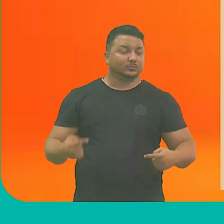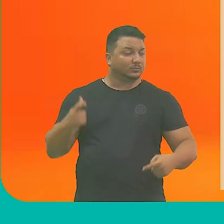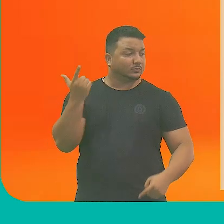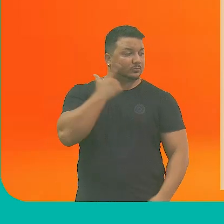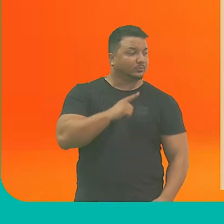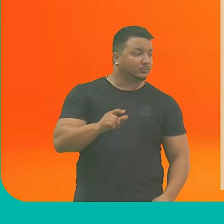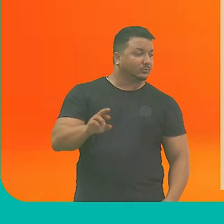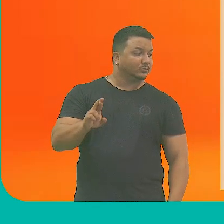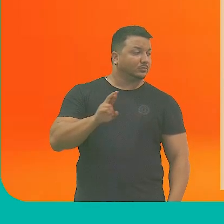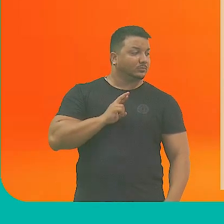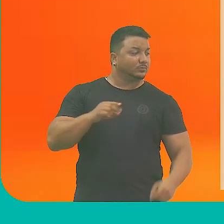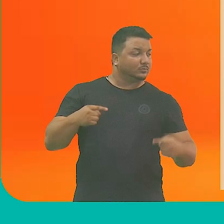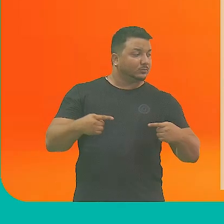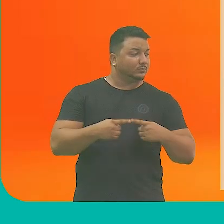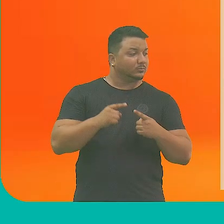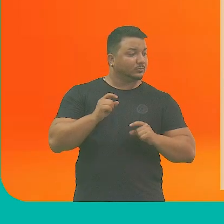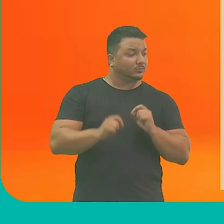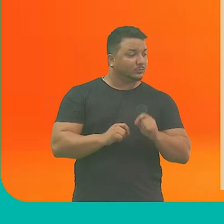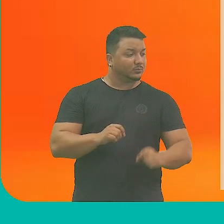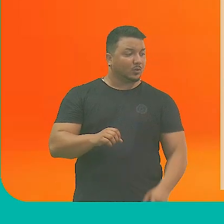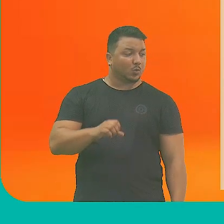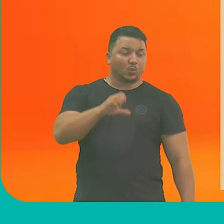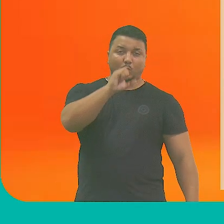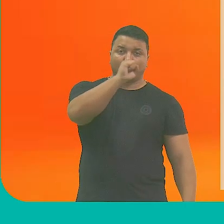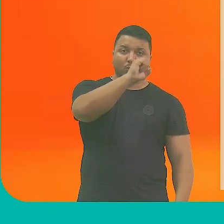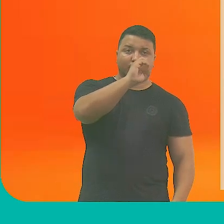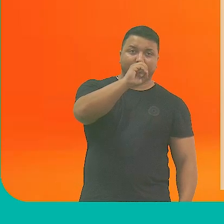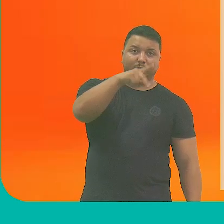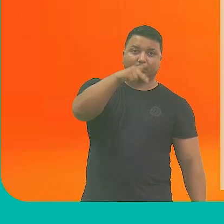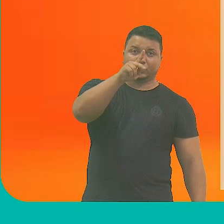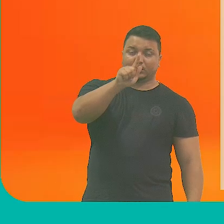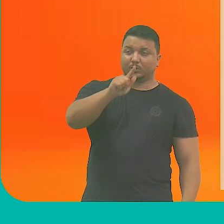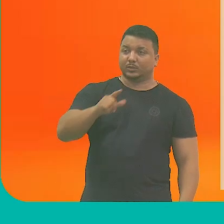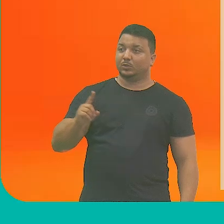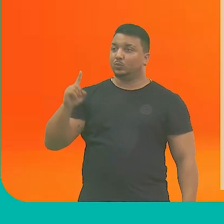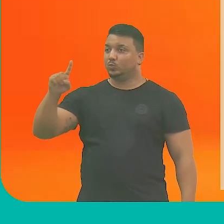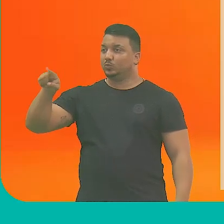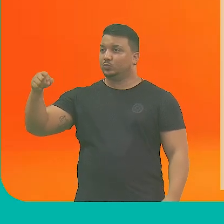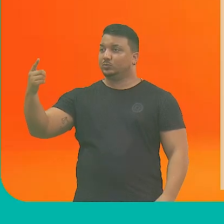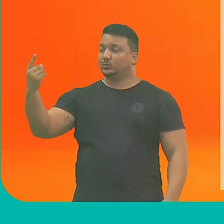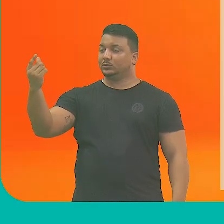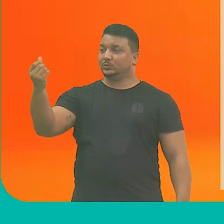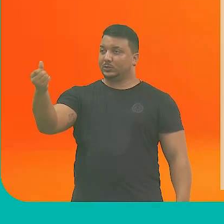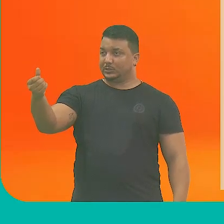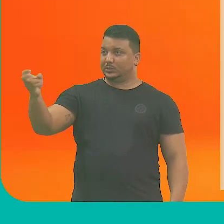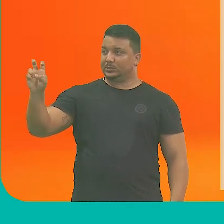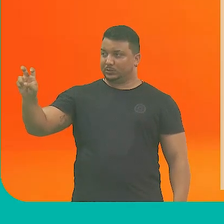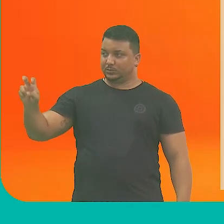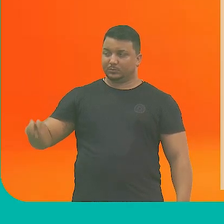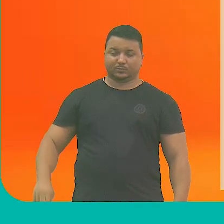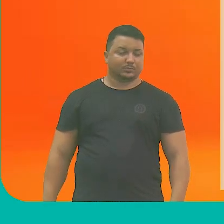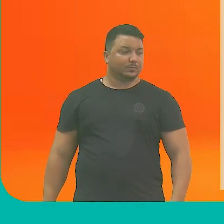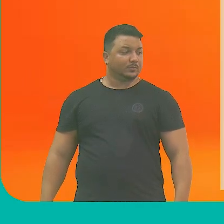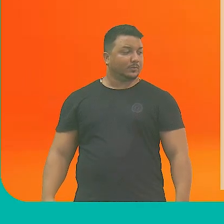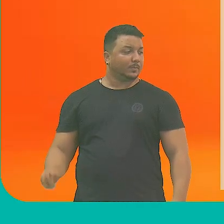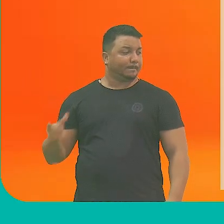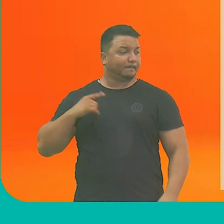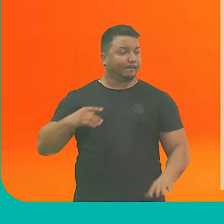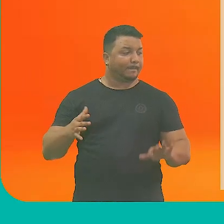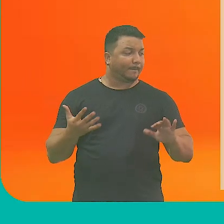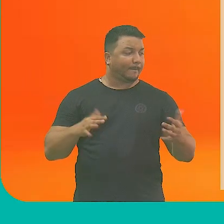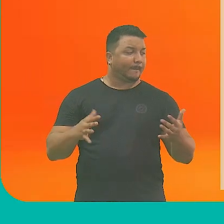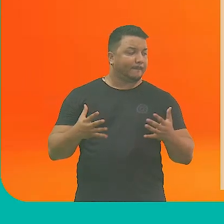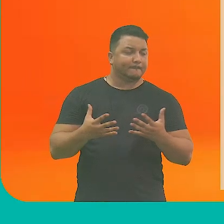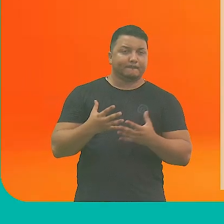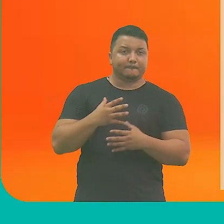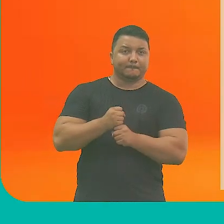obtendo respectivamente 80 quilos e 1,65. Então, a média